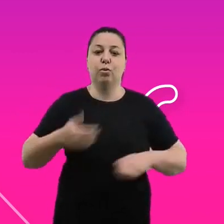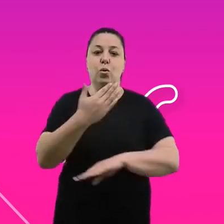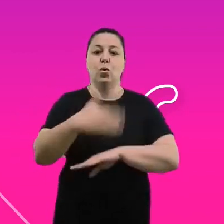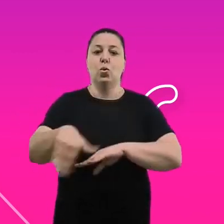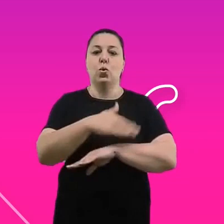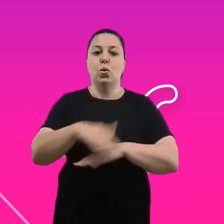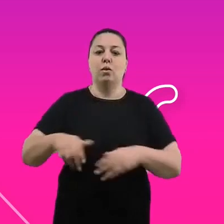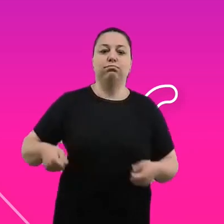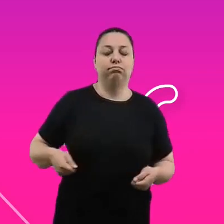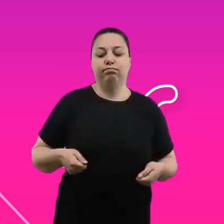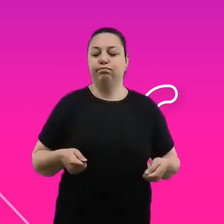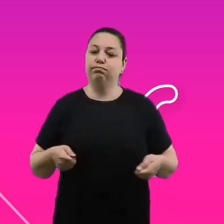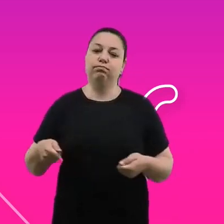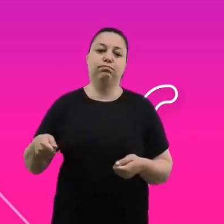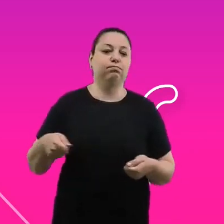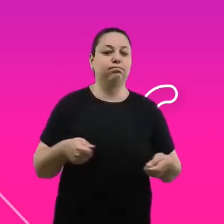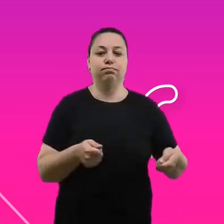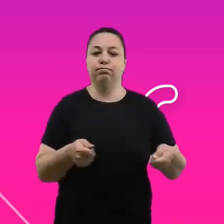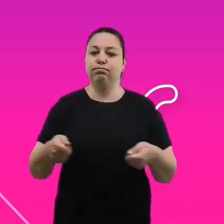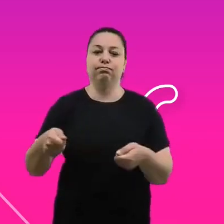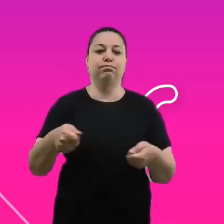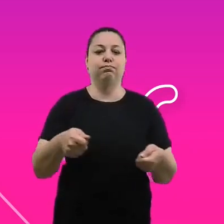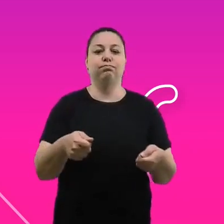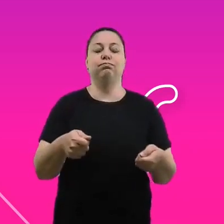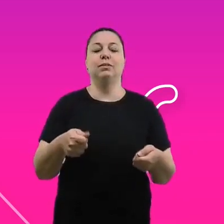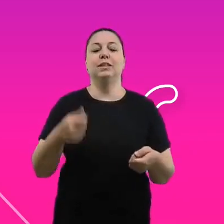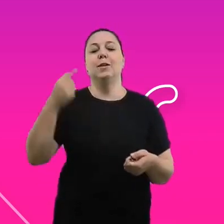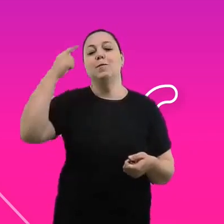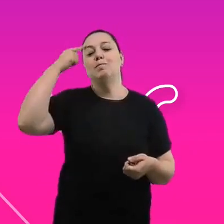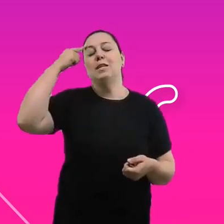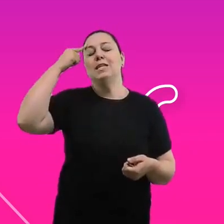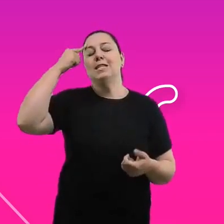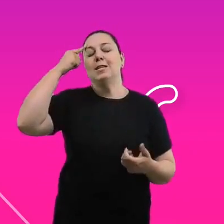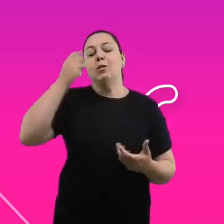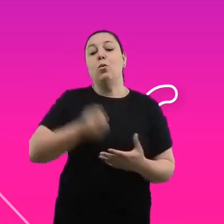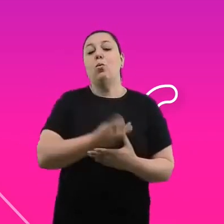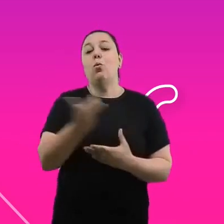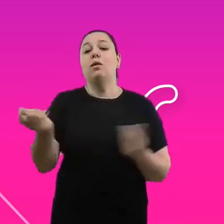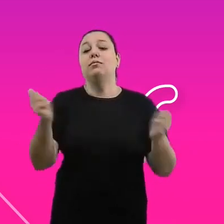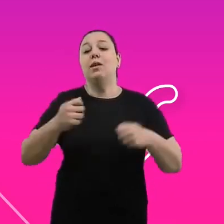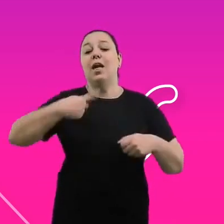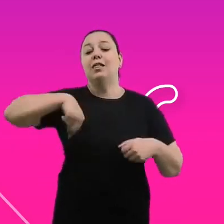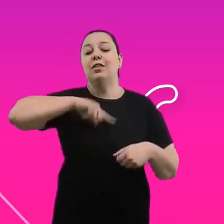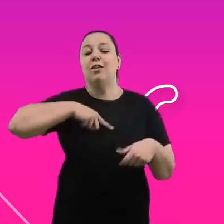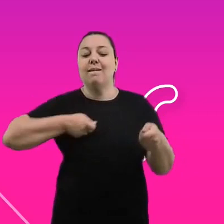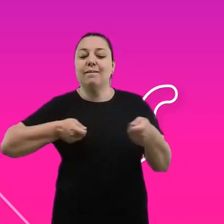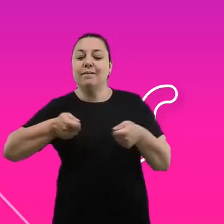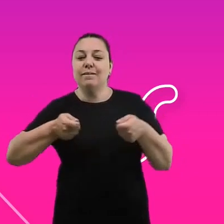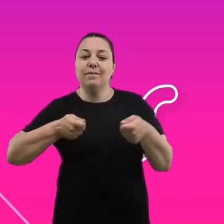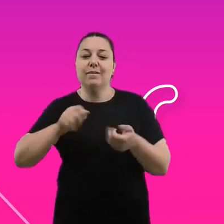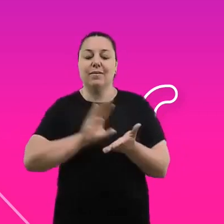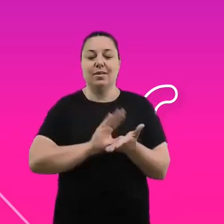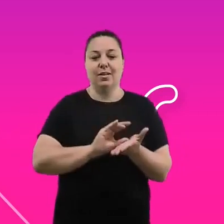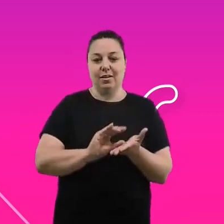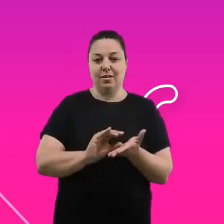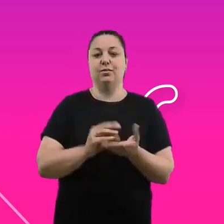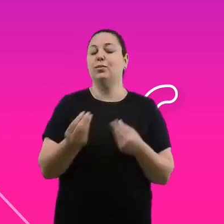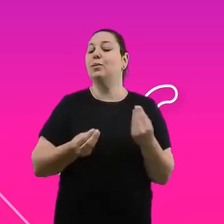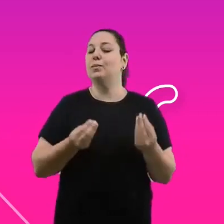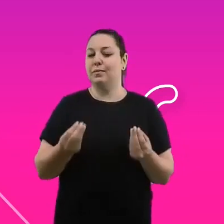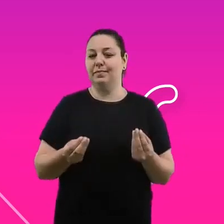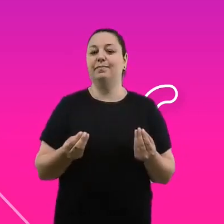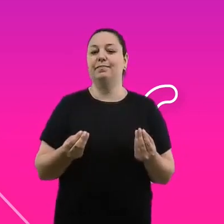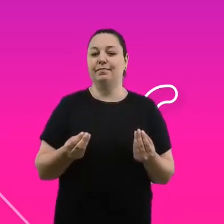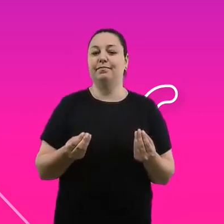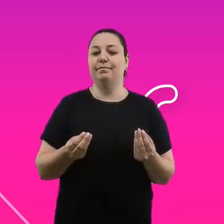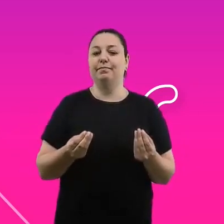congestionamento naquela rua. Então, eu dizendo o quanto que a gente pode manipular os dados, né? Usar os dados, seja